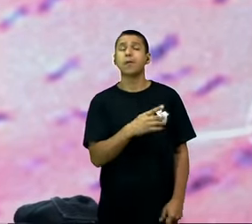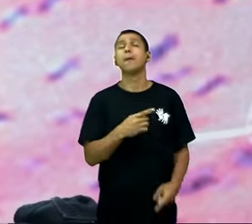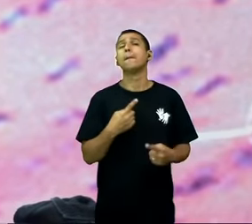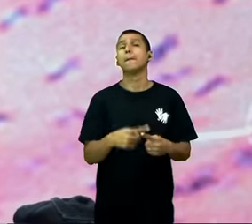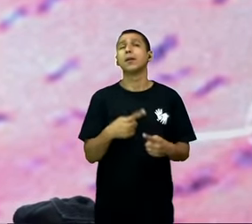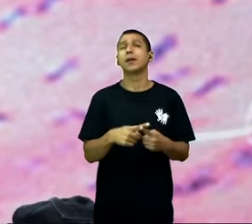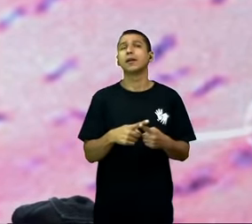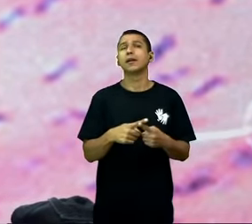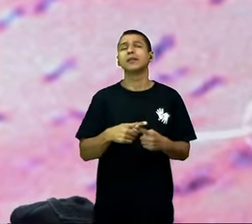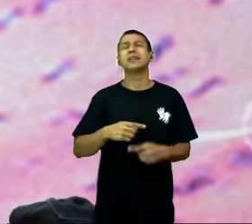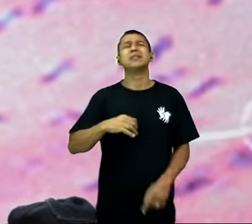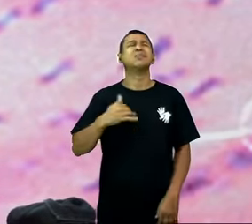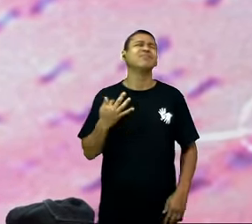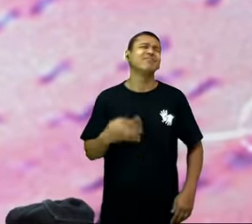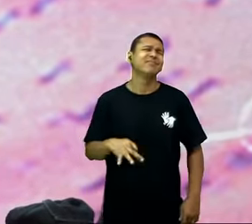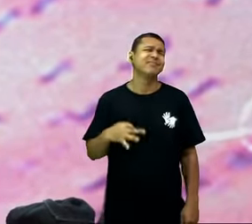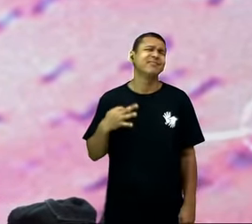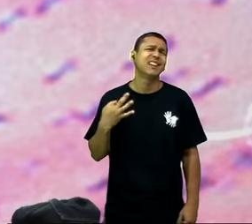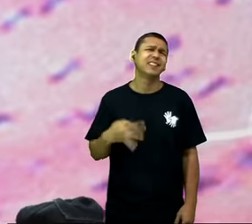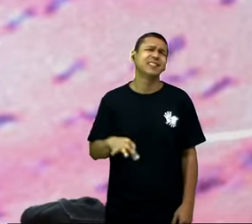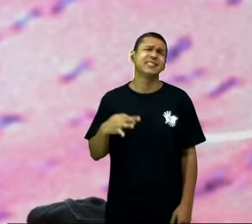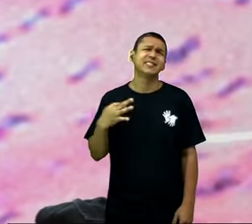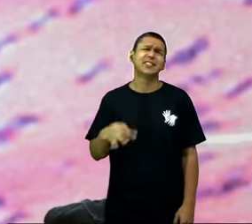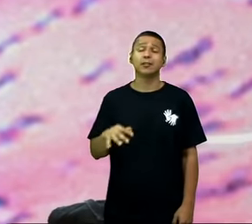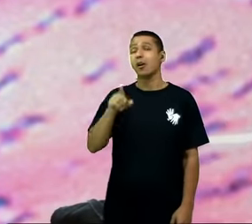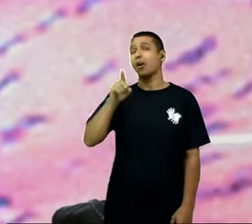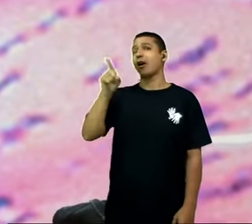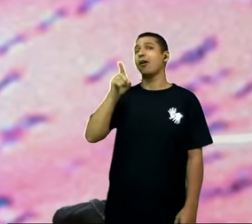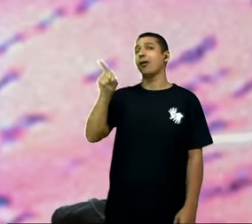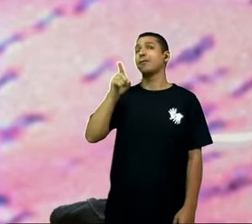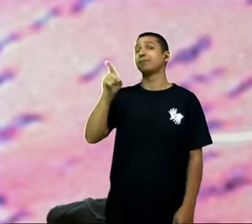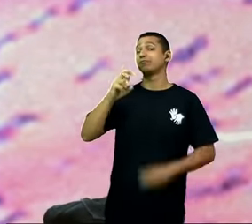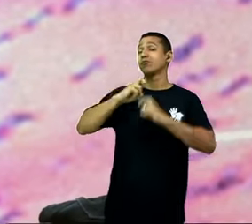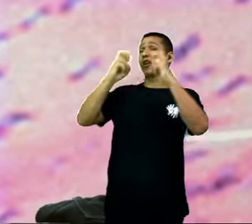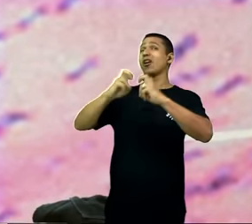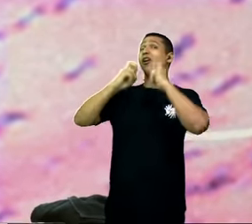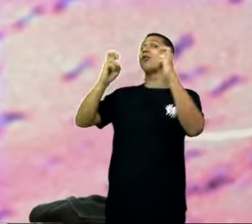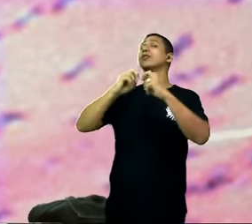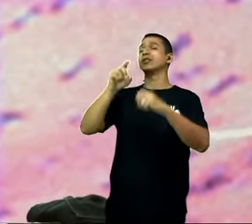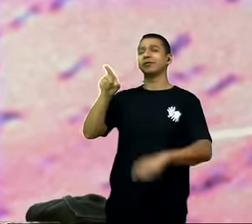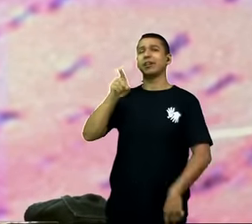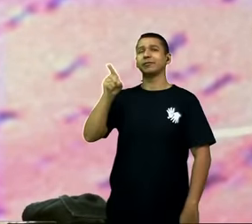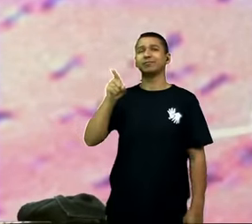Olha o silêncio, ó. Até um grito veio de lá, ó, de uma nova.